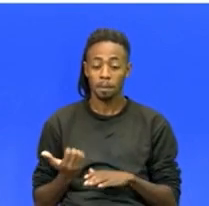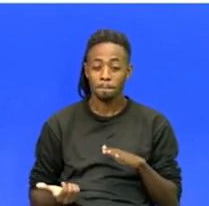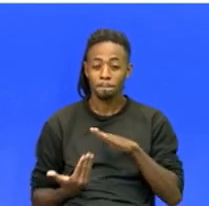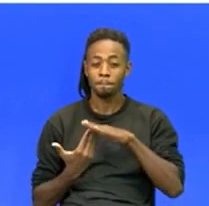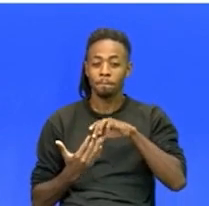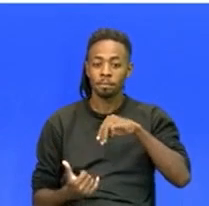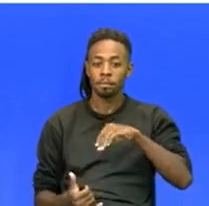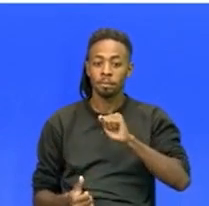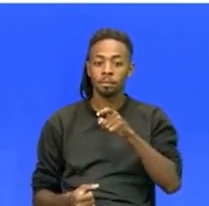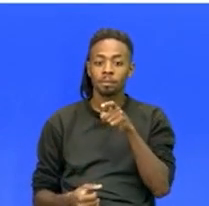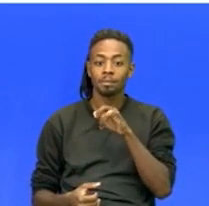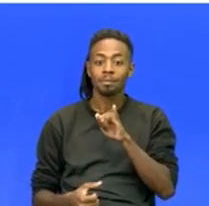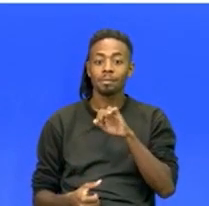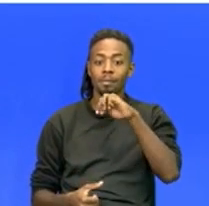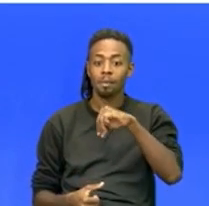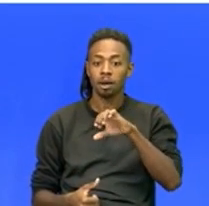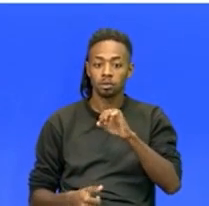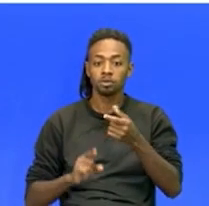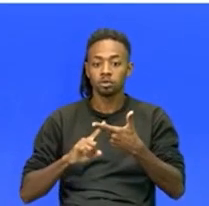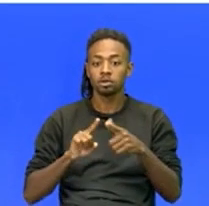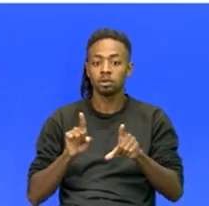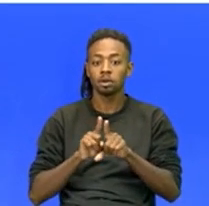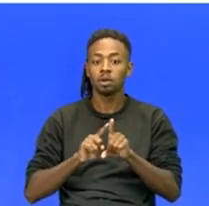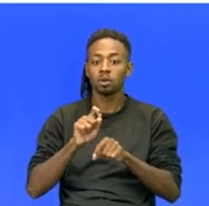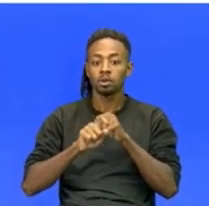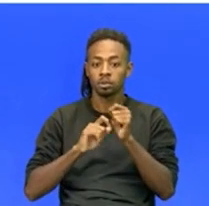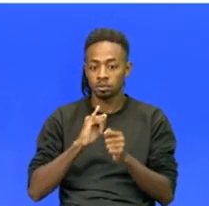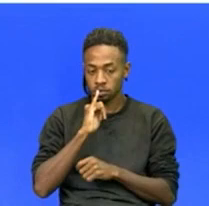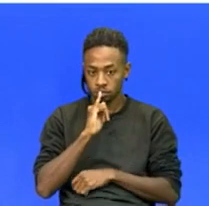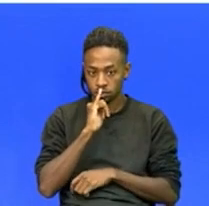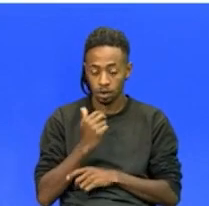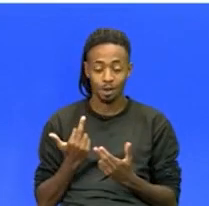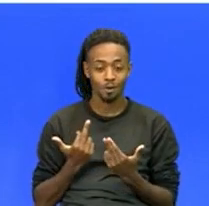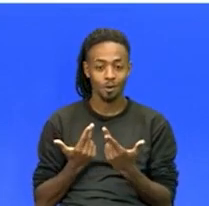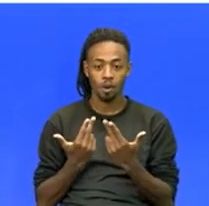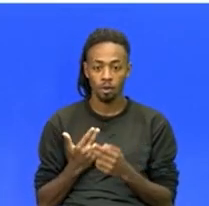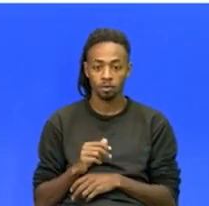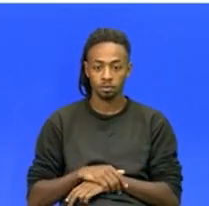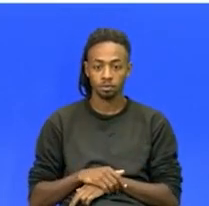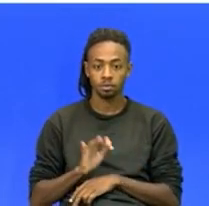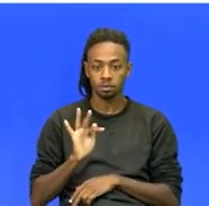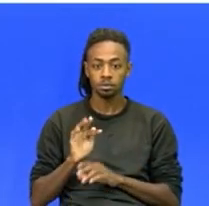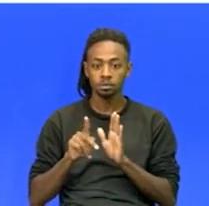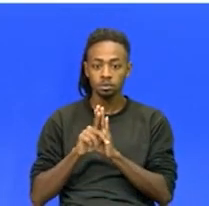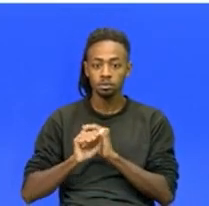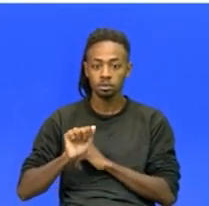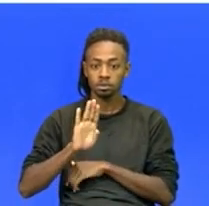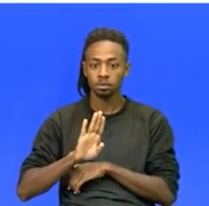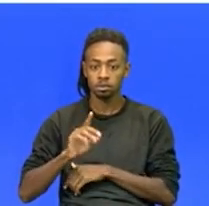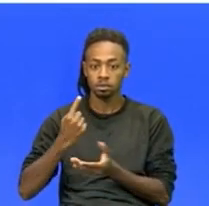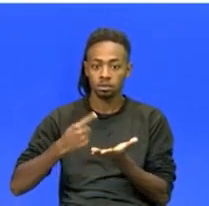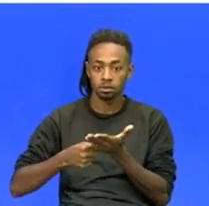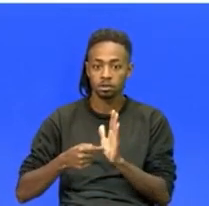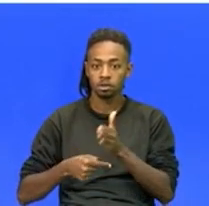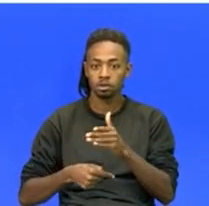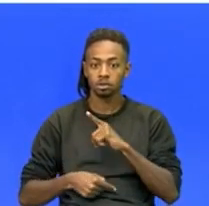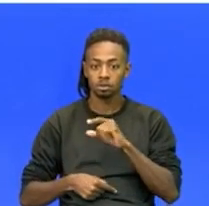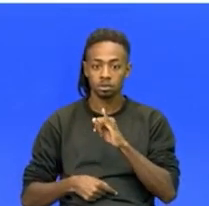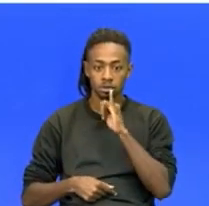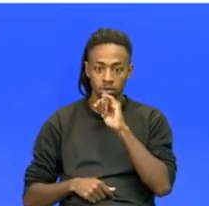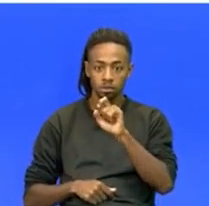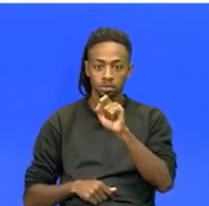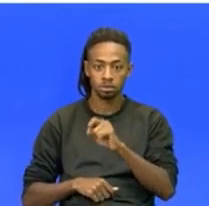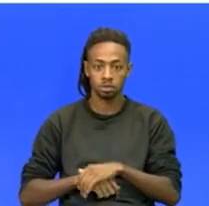função. E o mínimo local? Mínimo local, mesma situação, um f de A e B determinado que estará